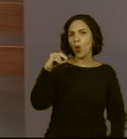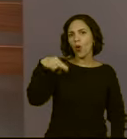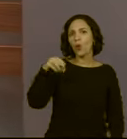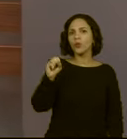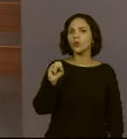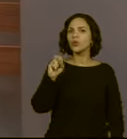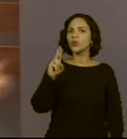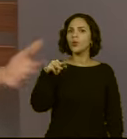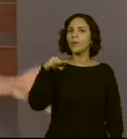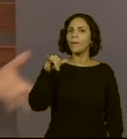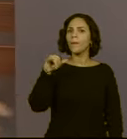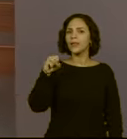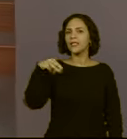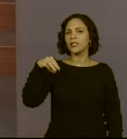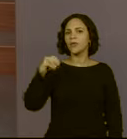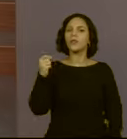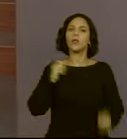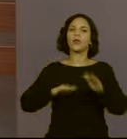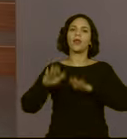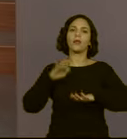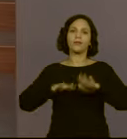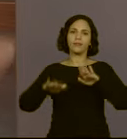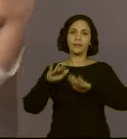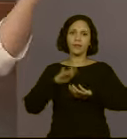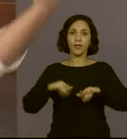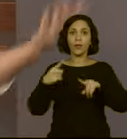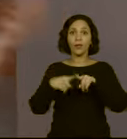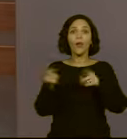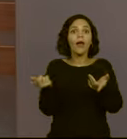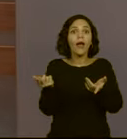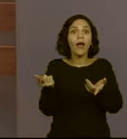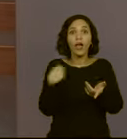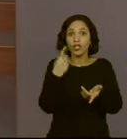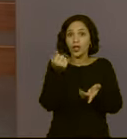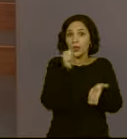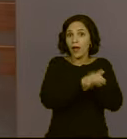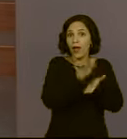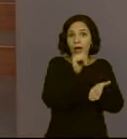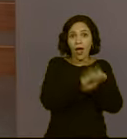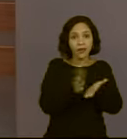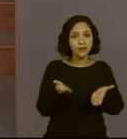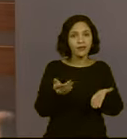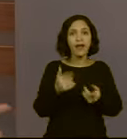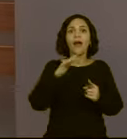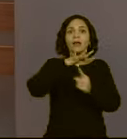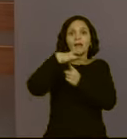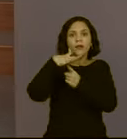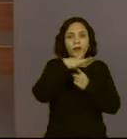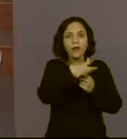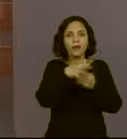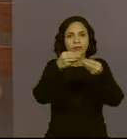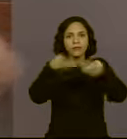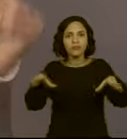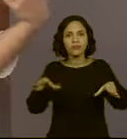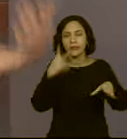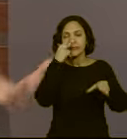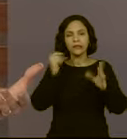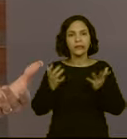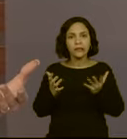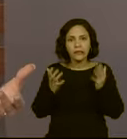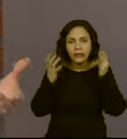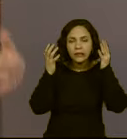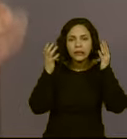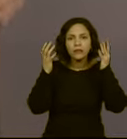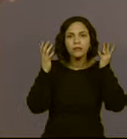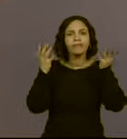muito atento porque a gente acaba gastando mais dinheiro recursos naturais esforço